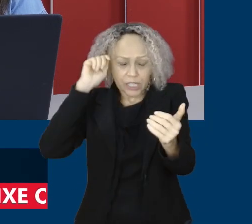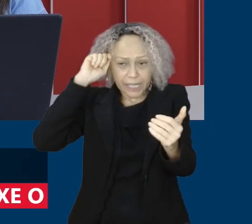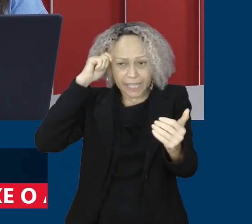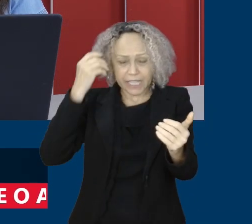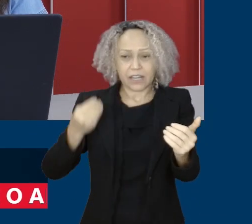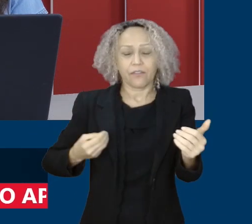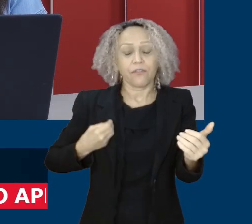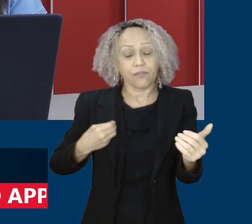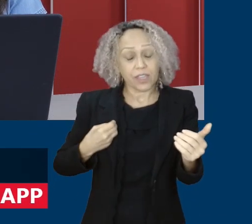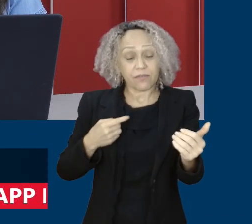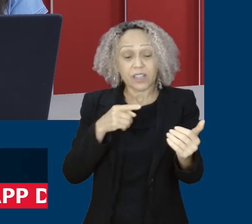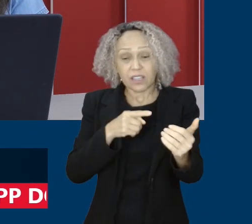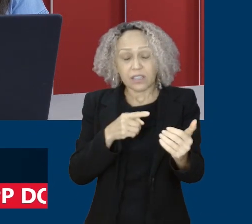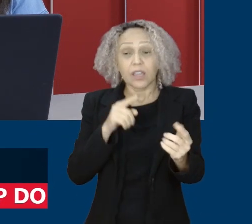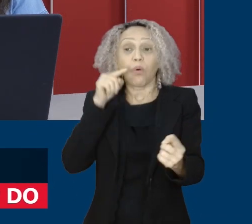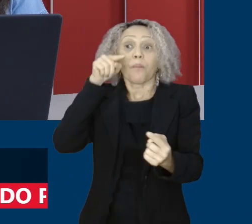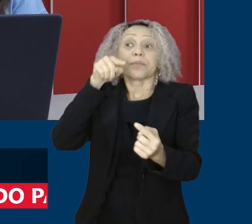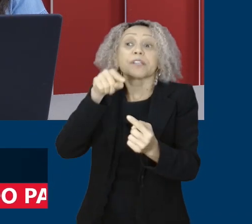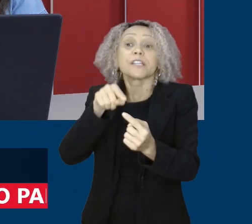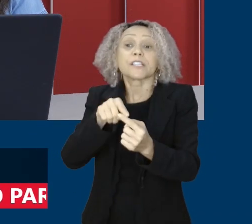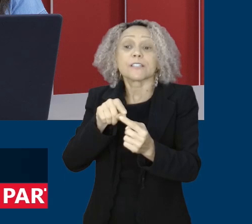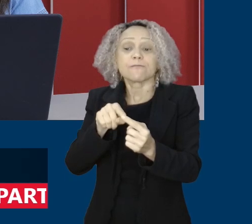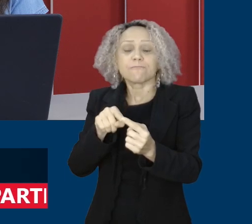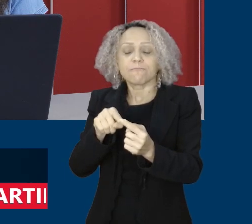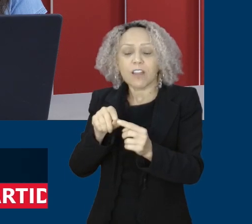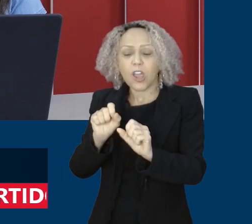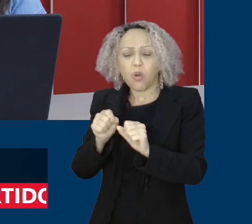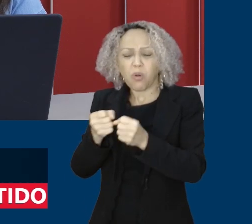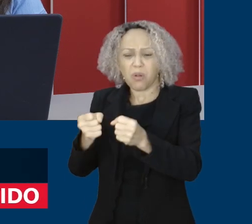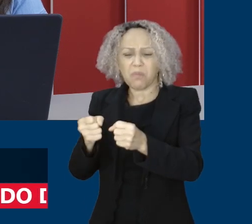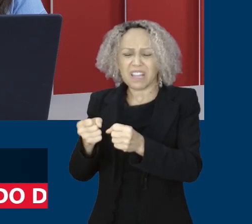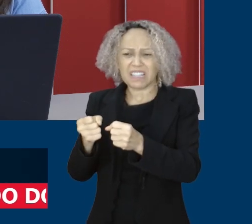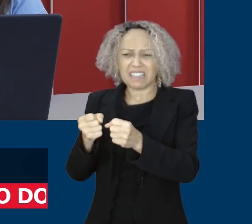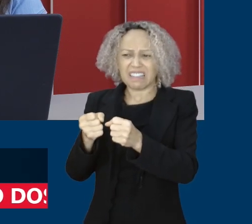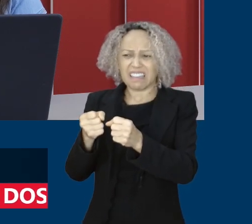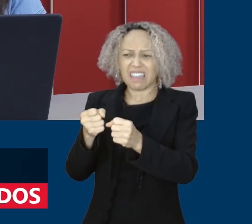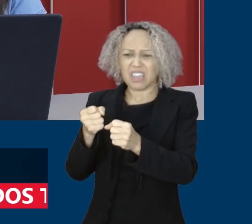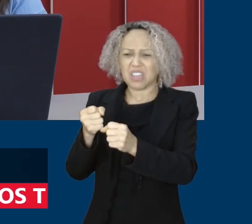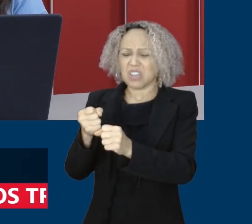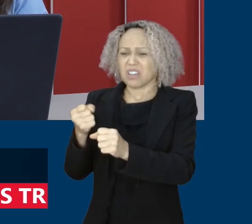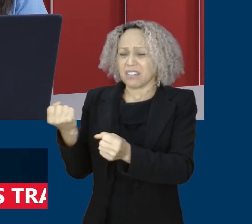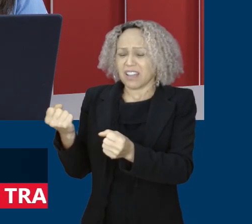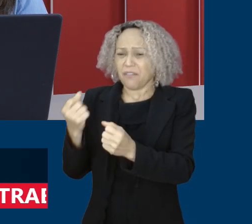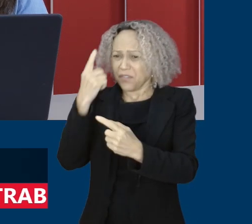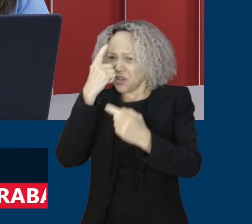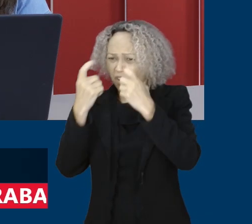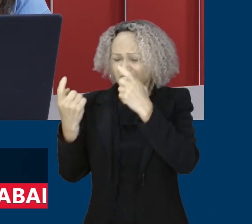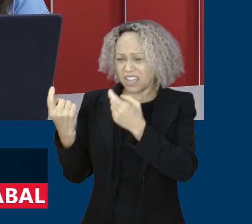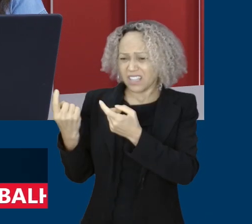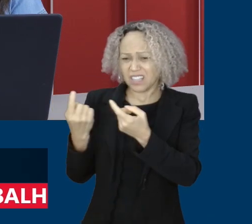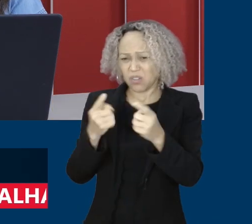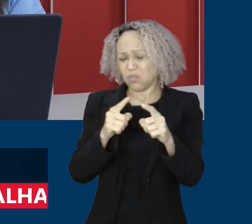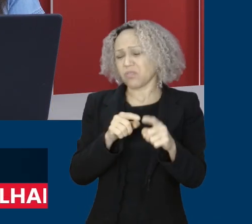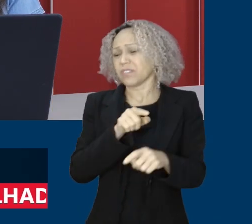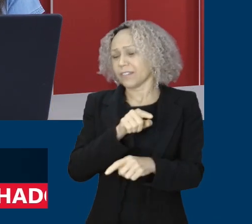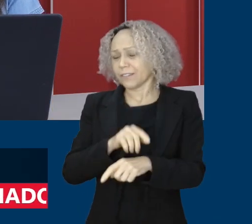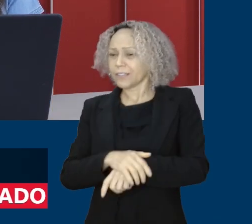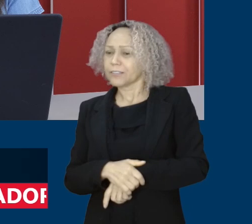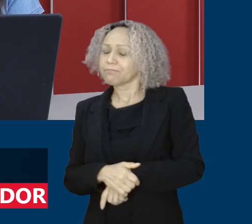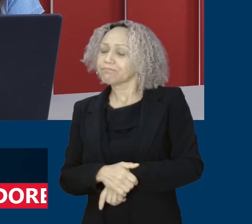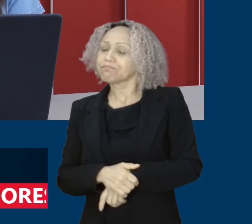homicídios e vulnerabilidades sociais da juventude negra, né? Como um GT também, um grupo de trabalho para estruturar o acesso